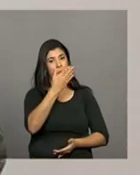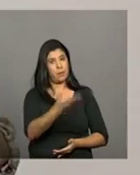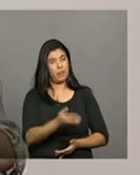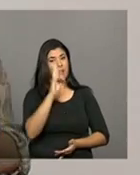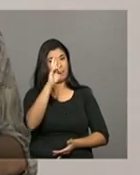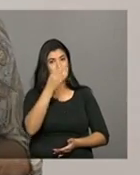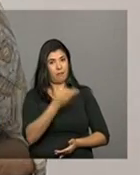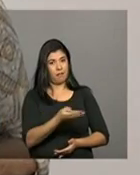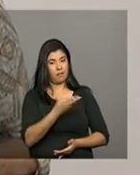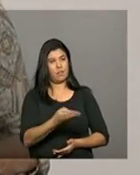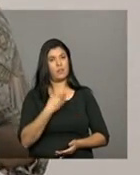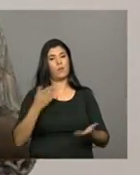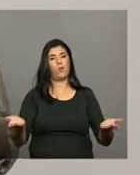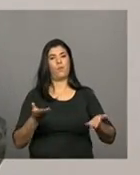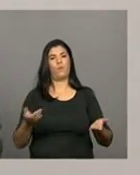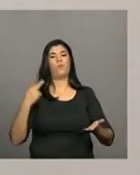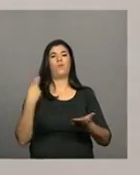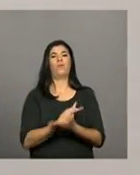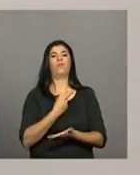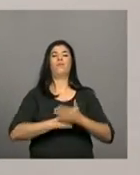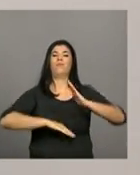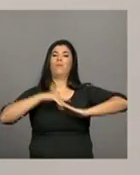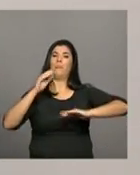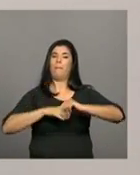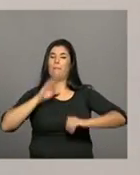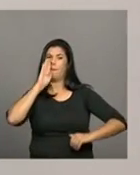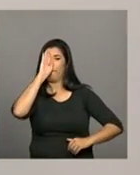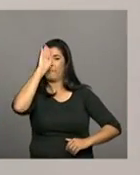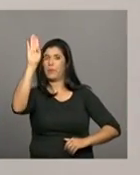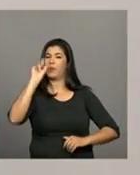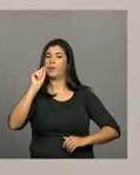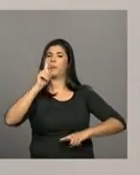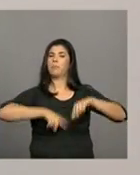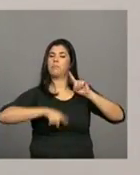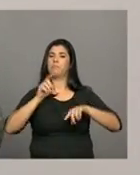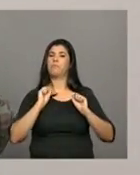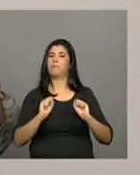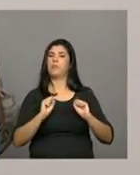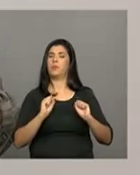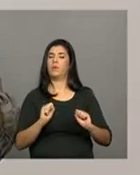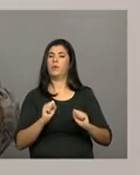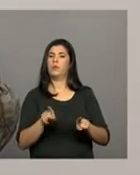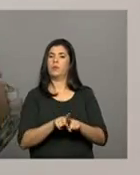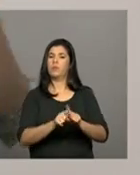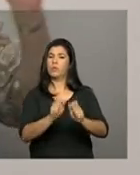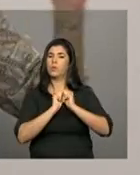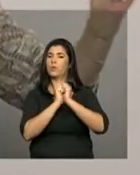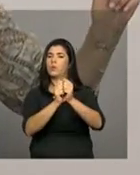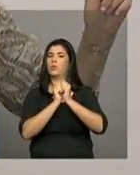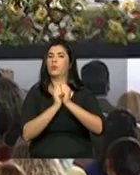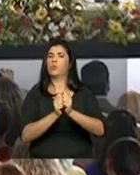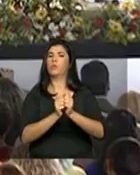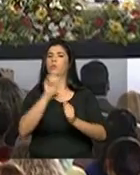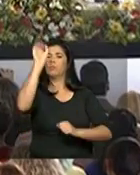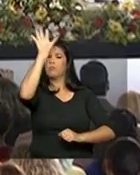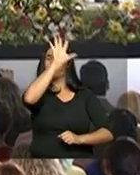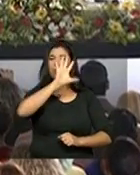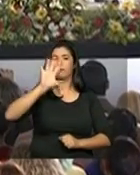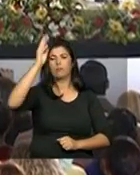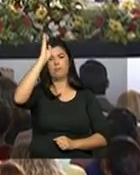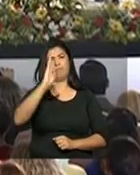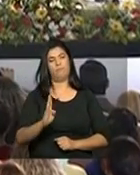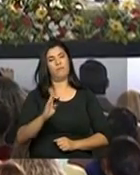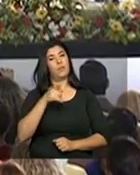nós concretizamos um dos principais instrumentos que vão estar em cada estado.